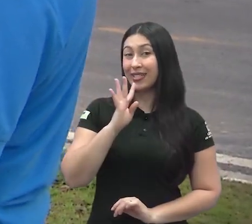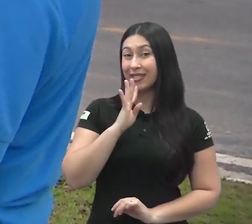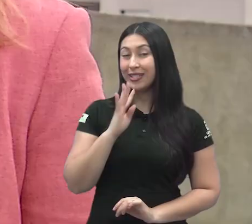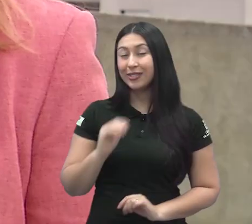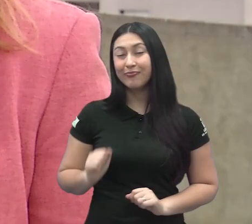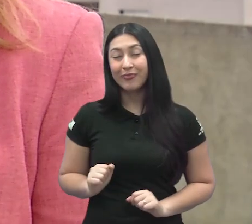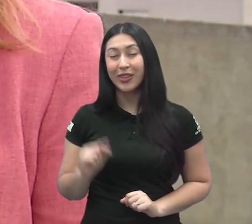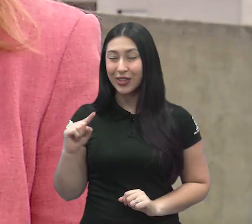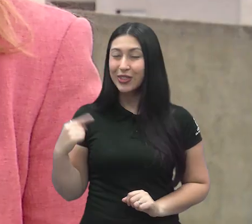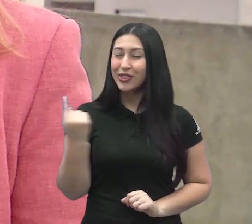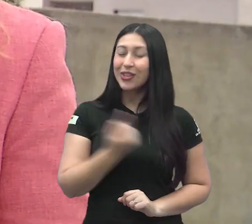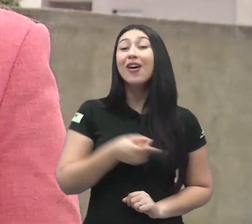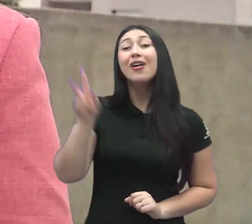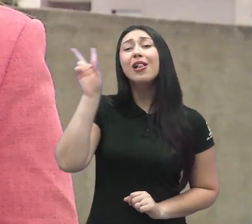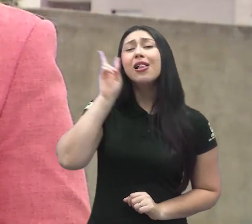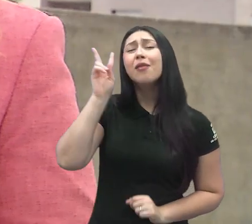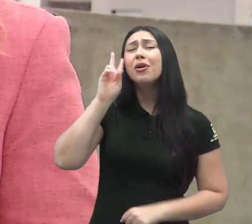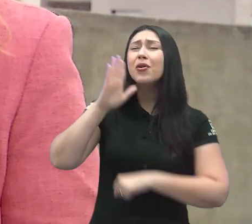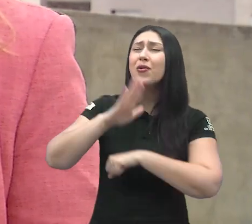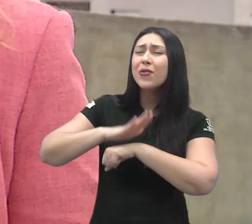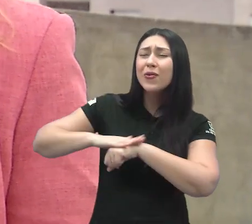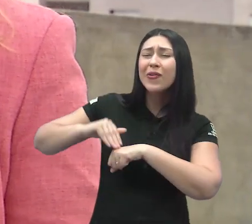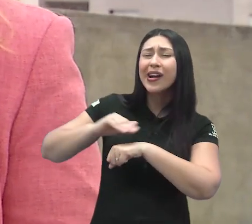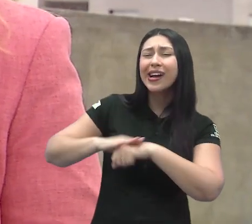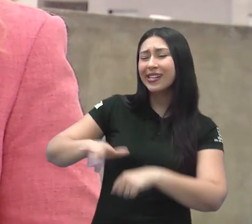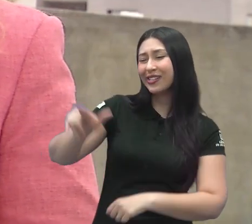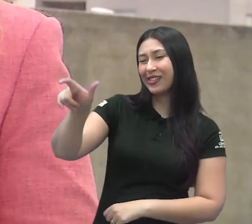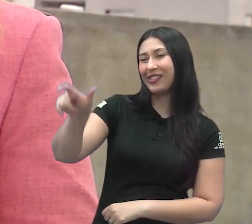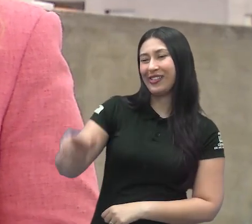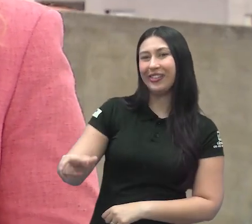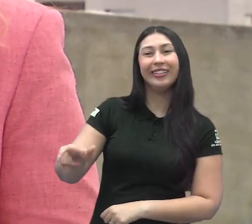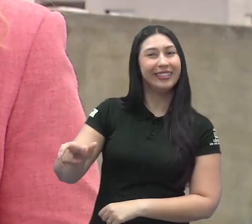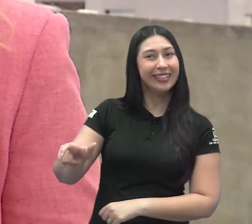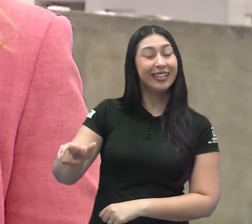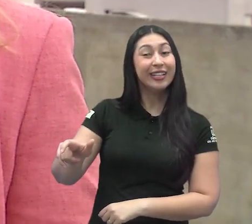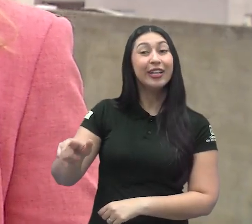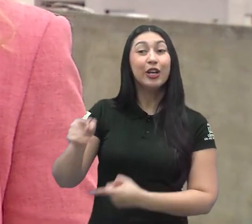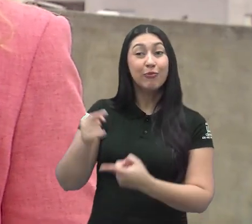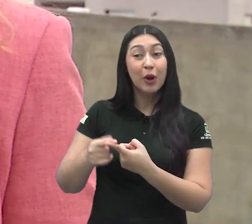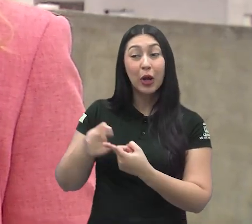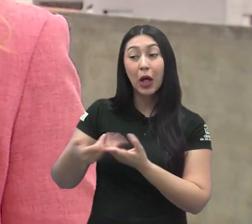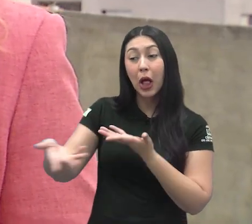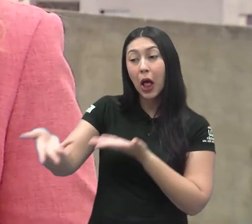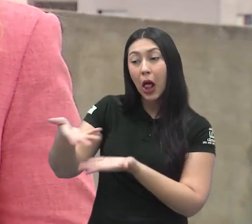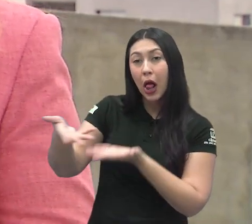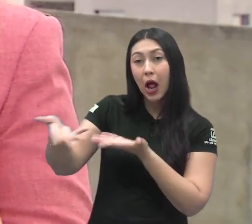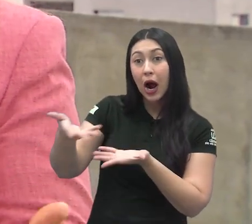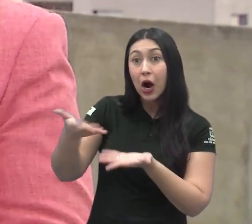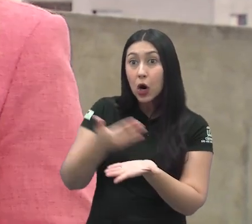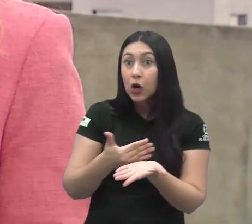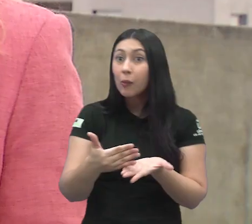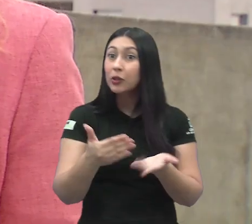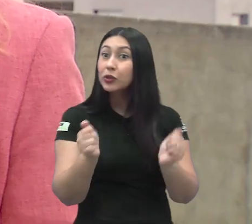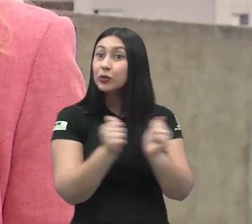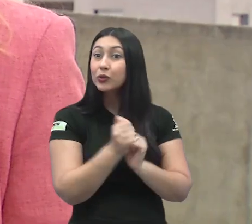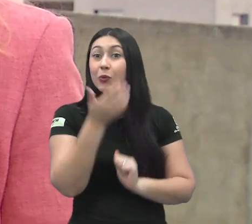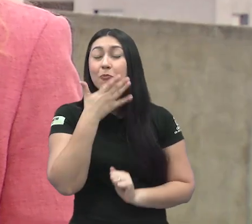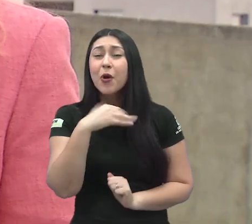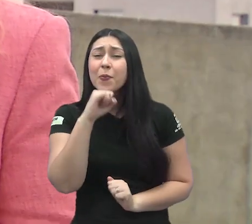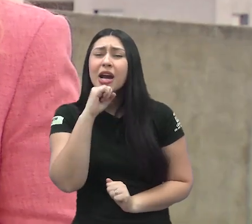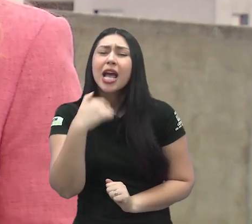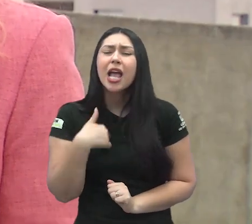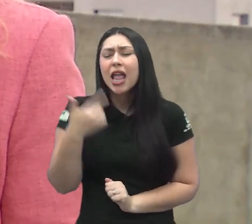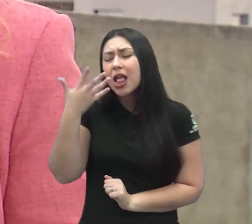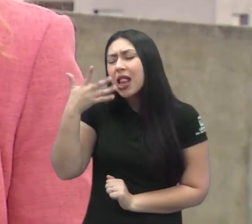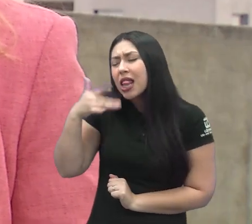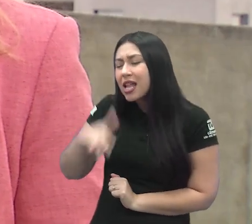conhecê-lo. Olha, a gente lembra com muito carinho do seu Zé Carlos, né? Mesmo porque essa relação começou com o meu pai, né? Eu era